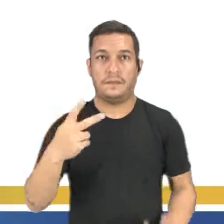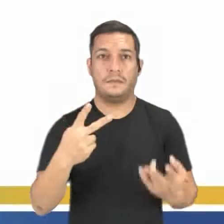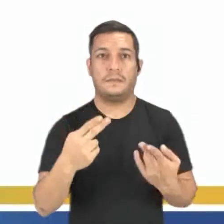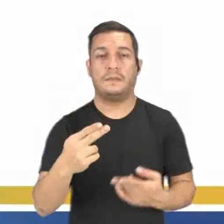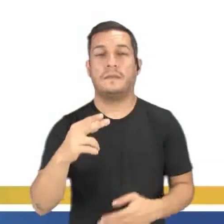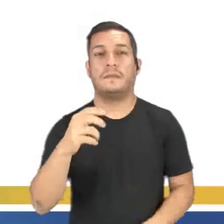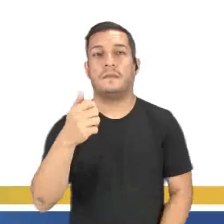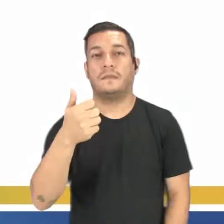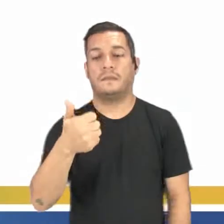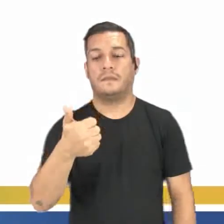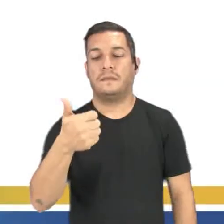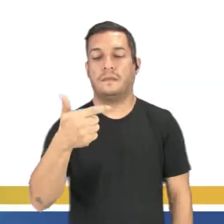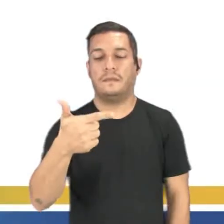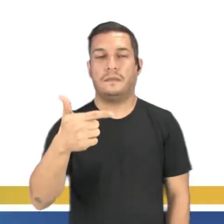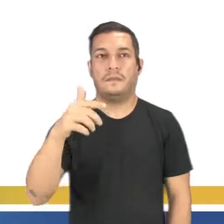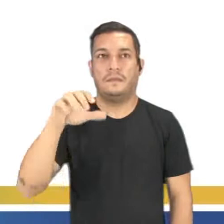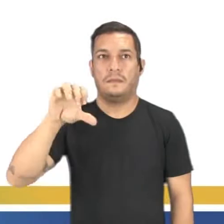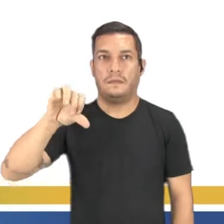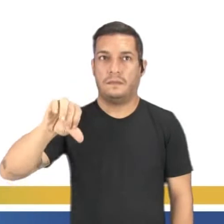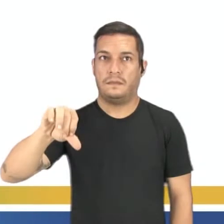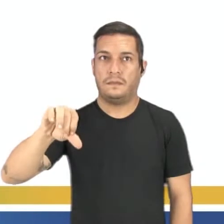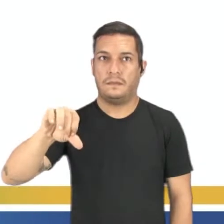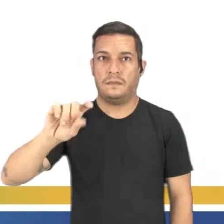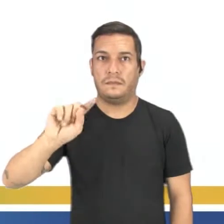16.875, que nos dará como resultado